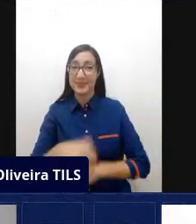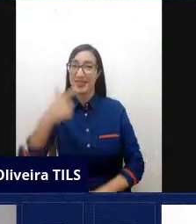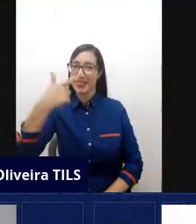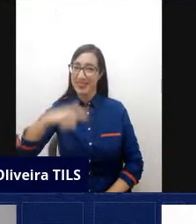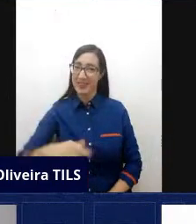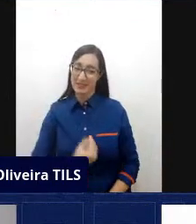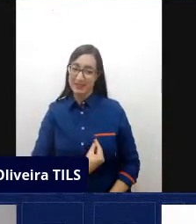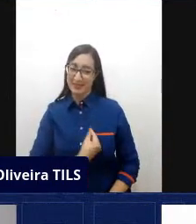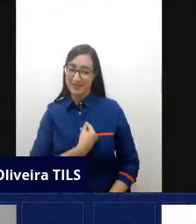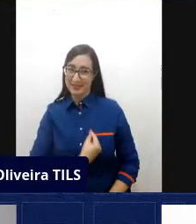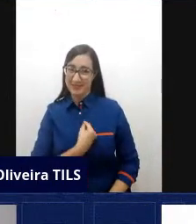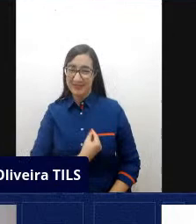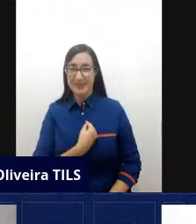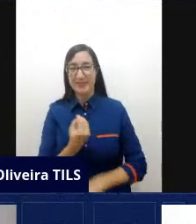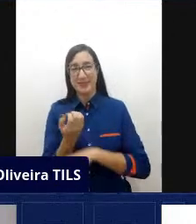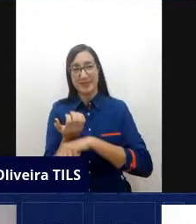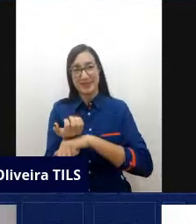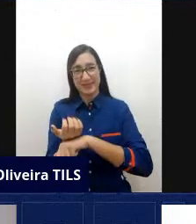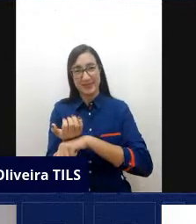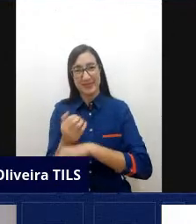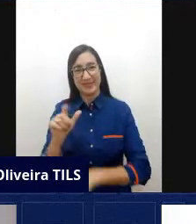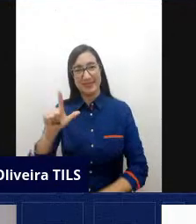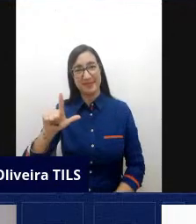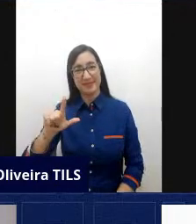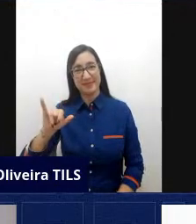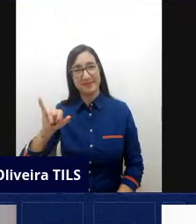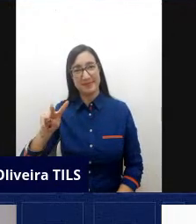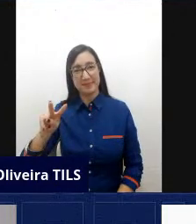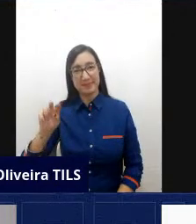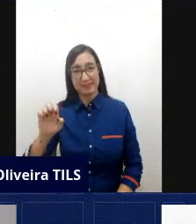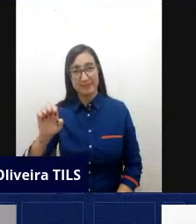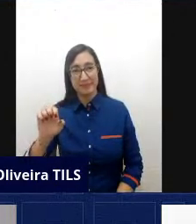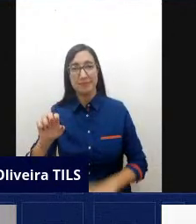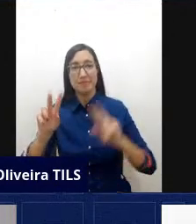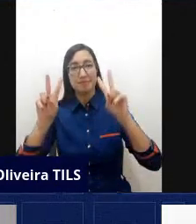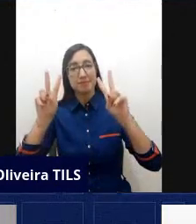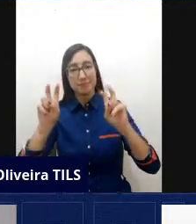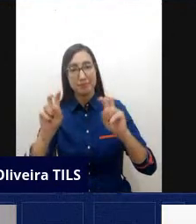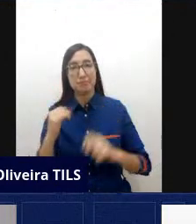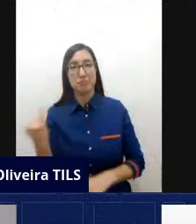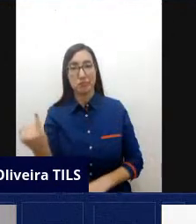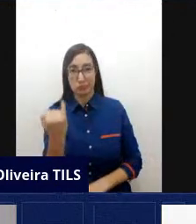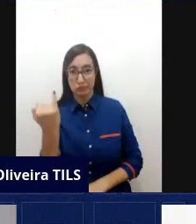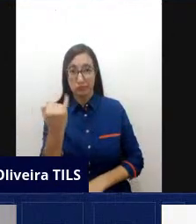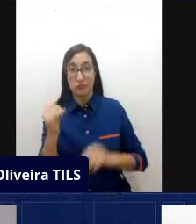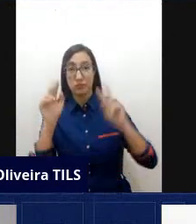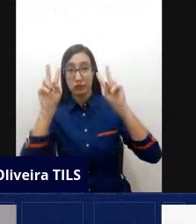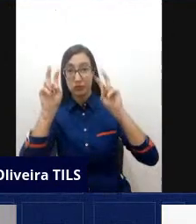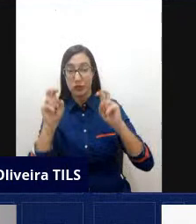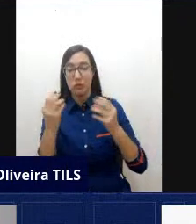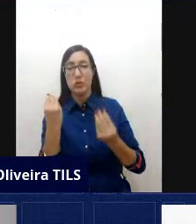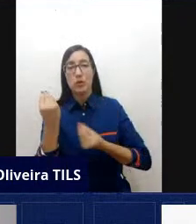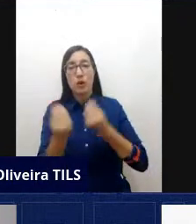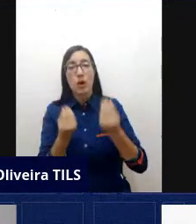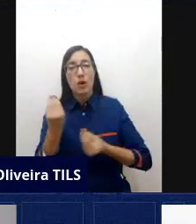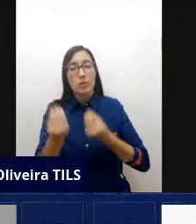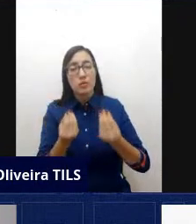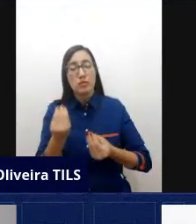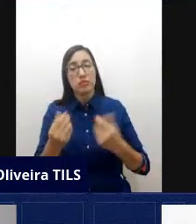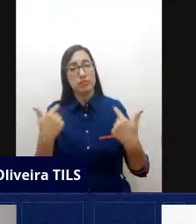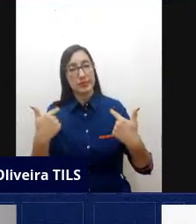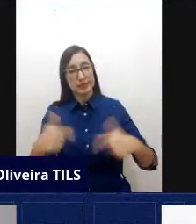para vocês. E o tema de hoje é super importante: divisão justa do trabalho doméstico. Então, a gente está aqui com